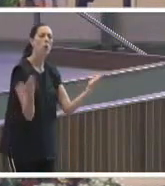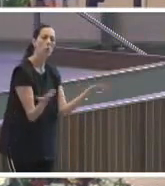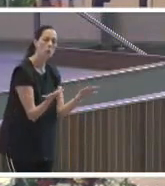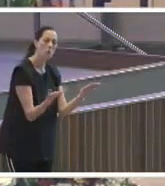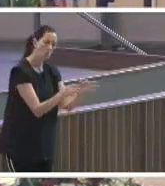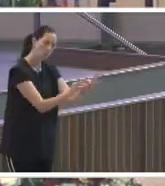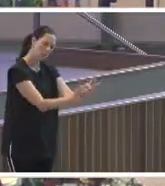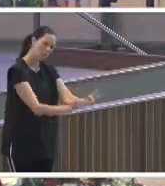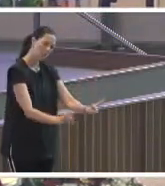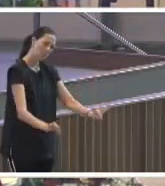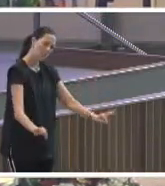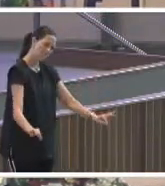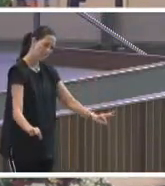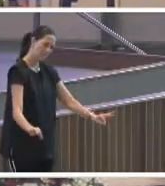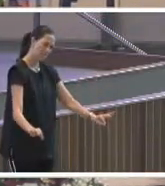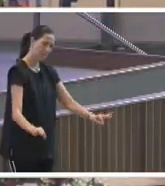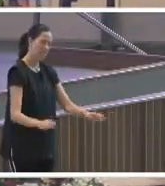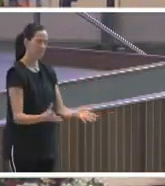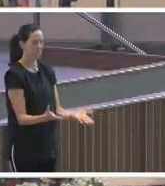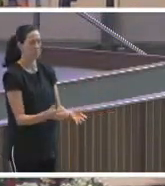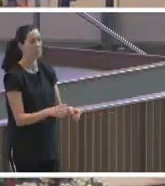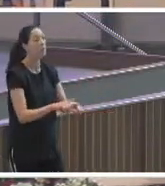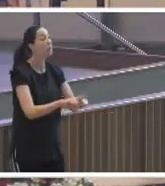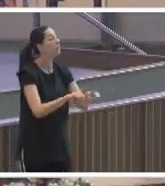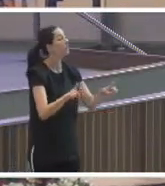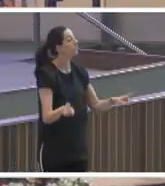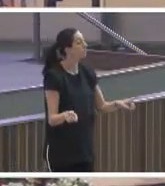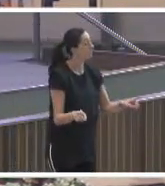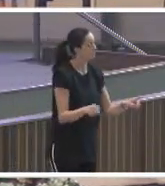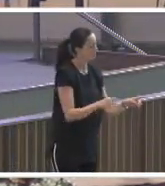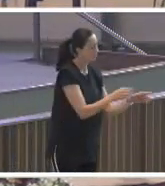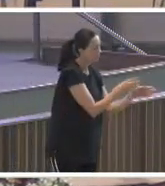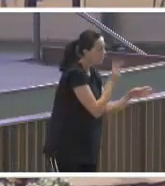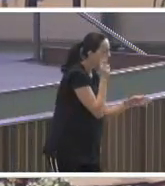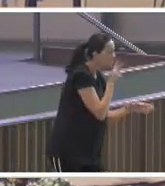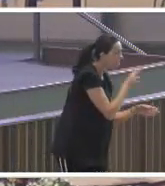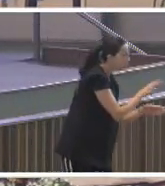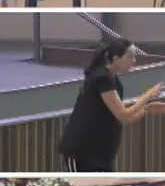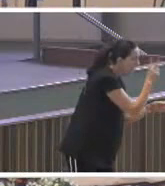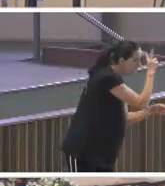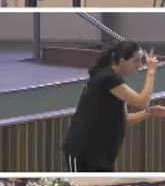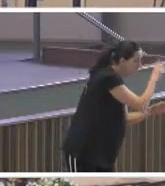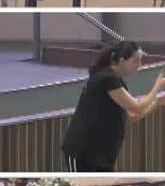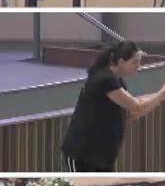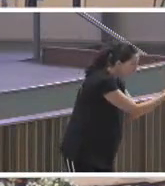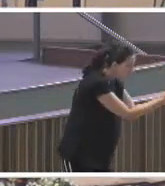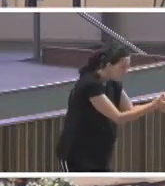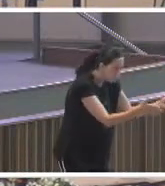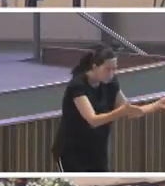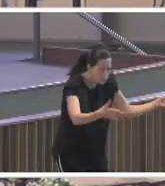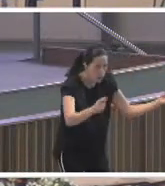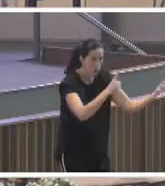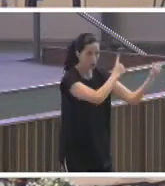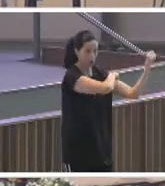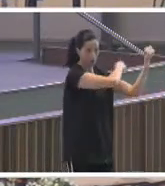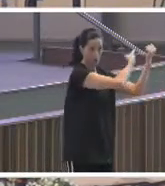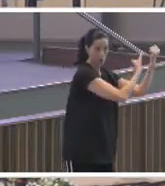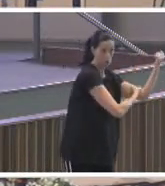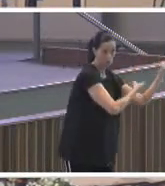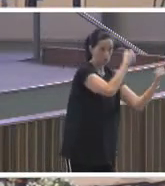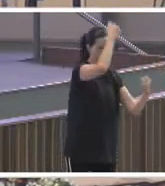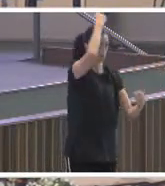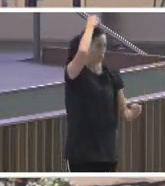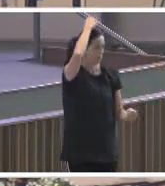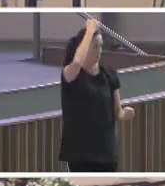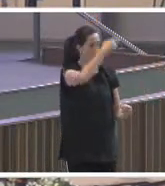isso, mas é importante que a gente olhe no contexto da história, e a gente vai lembrar que essa questão de autoridade espiritual